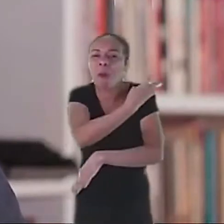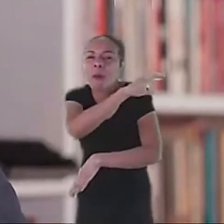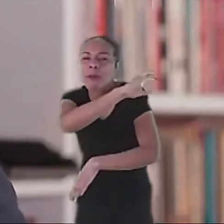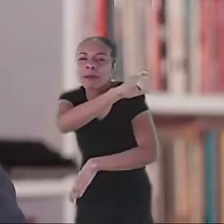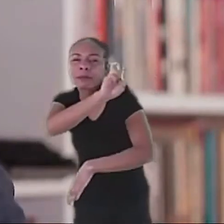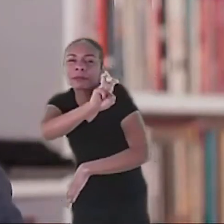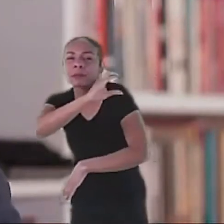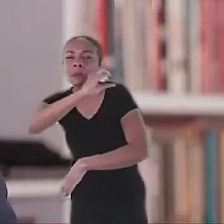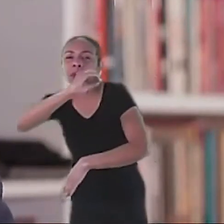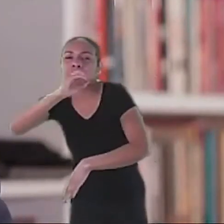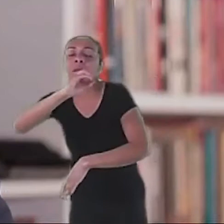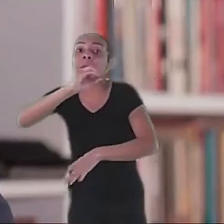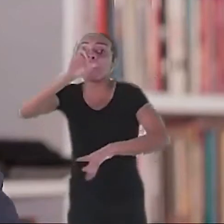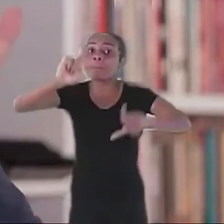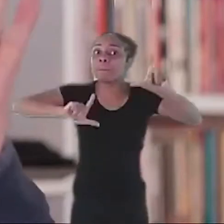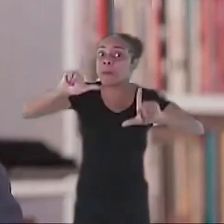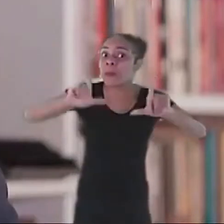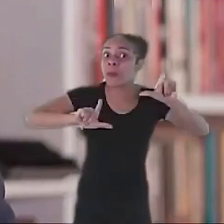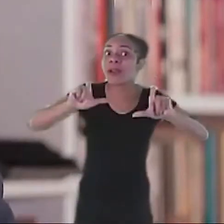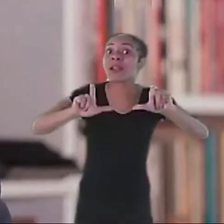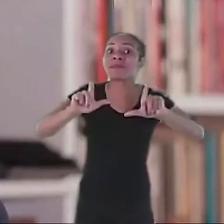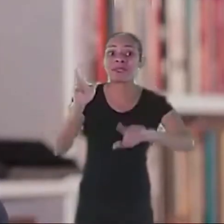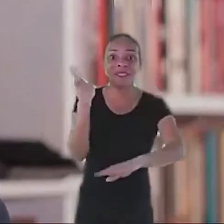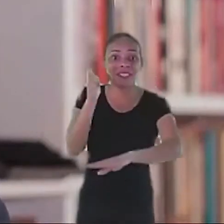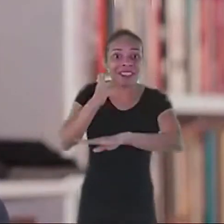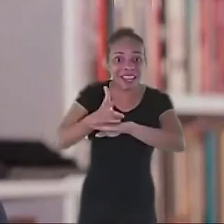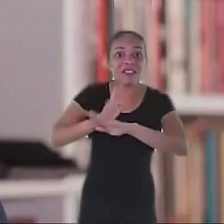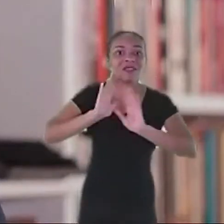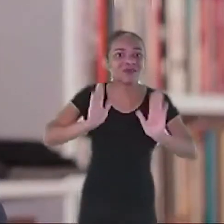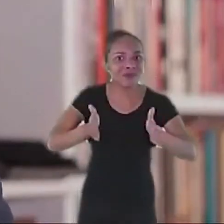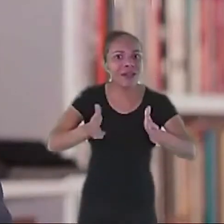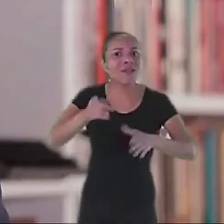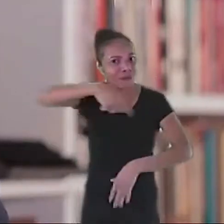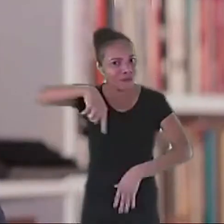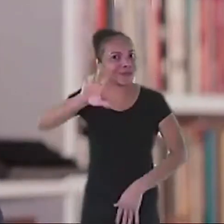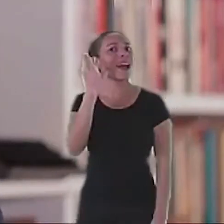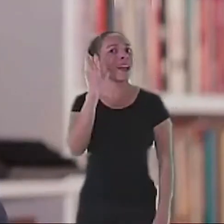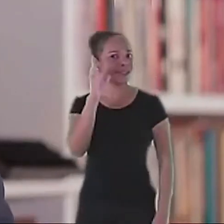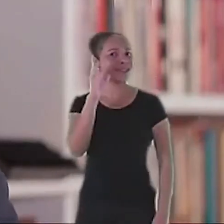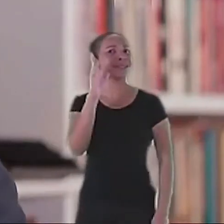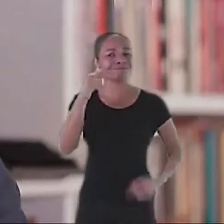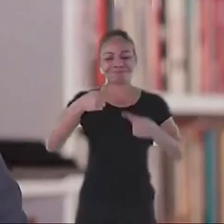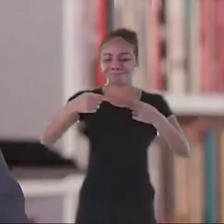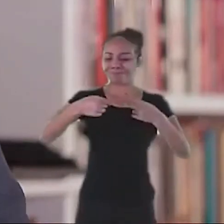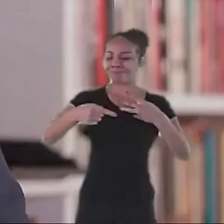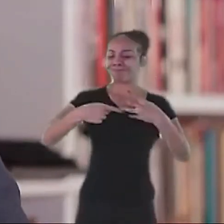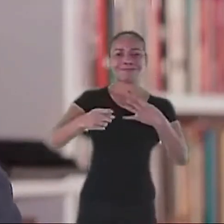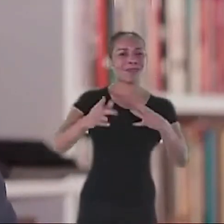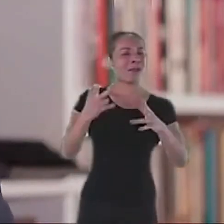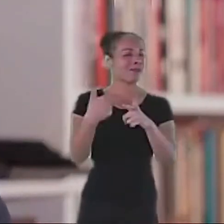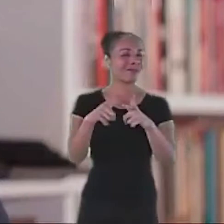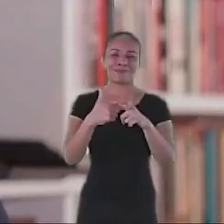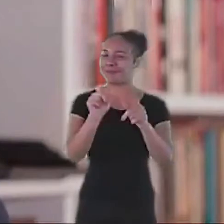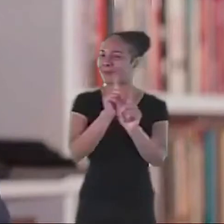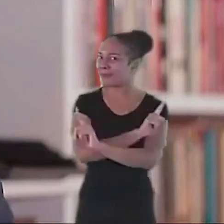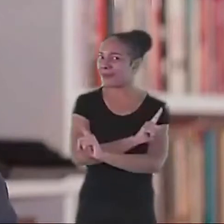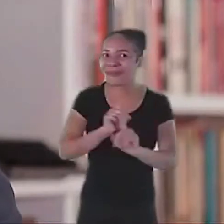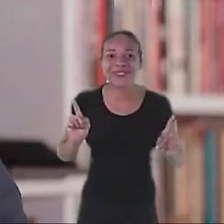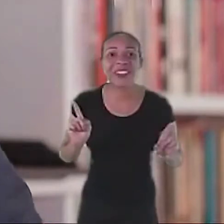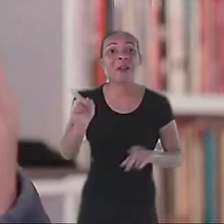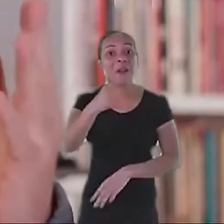450 programas gravados. Podem maratonar durante algumas semanas, não tem problema nenhum. Vocês vão ouvir ali